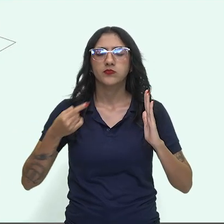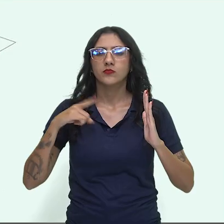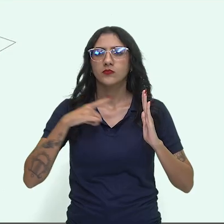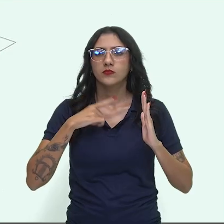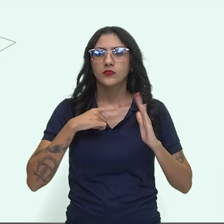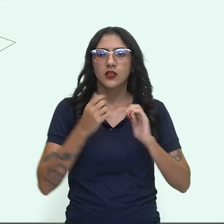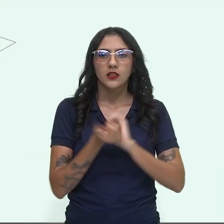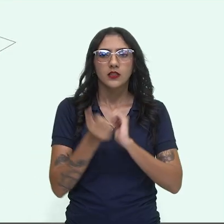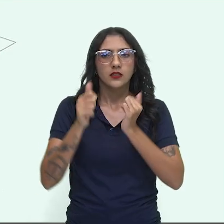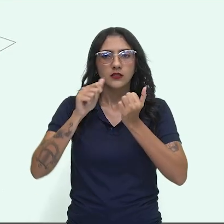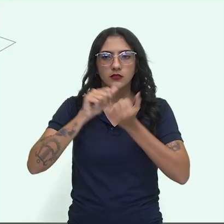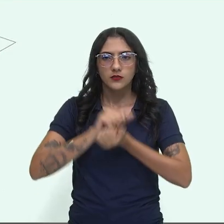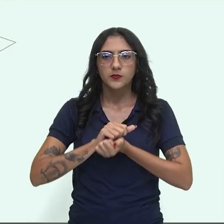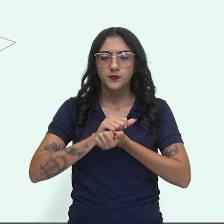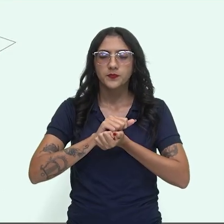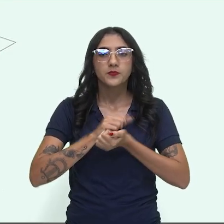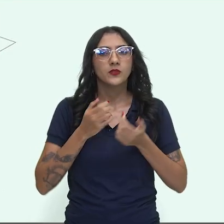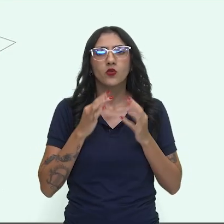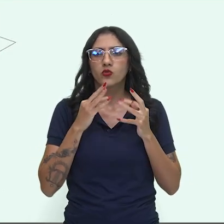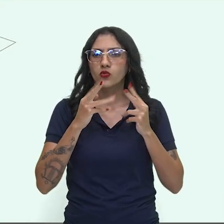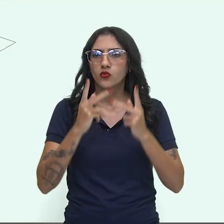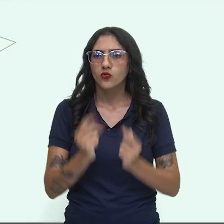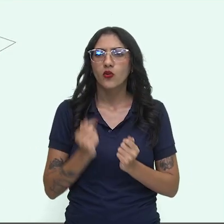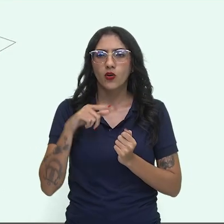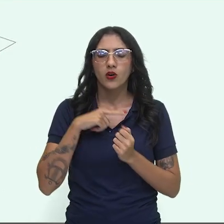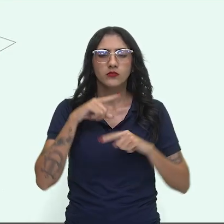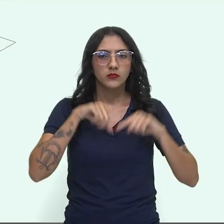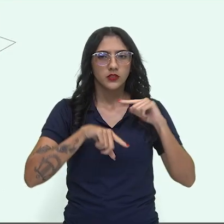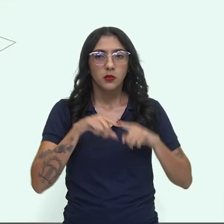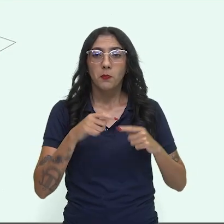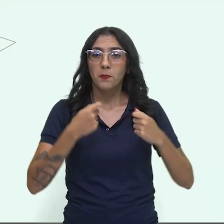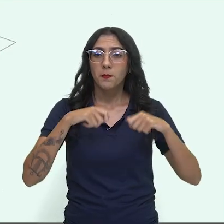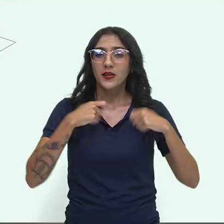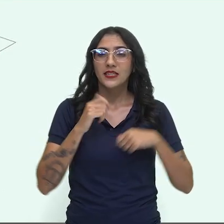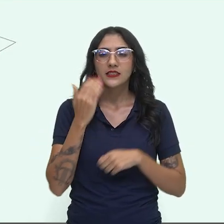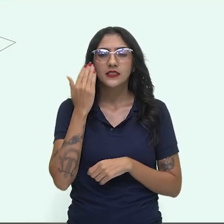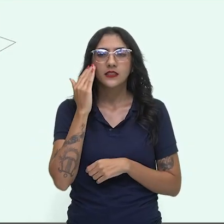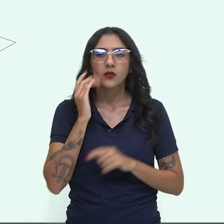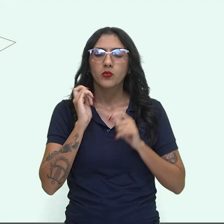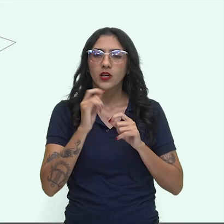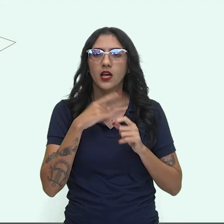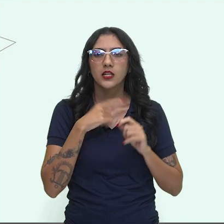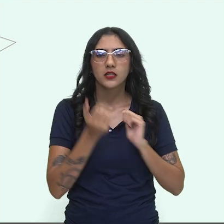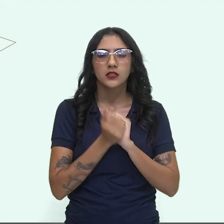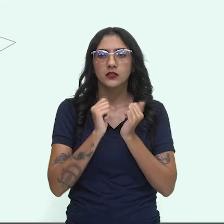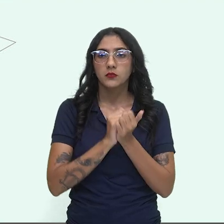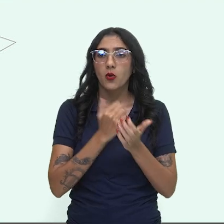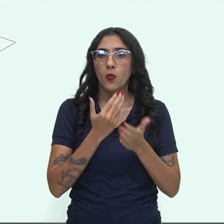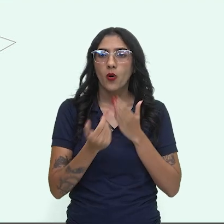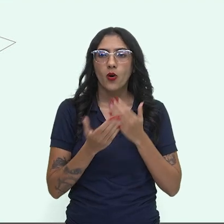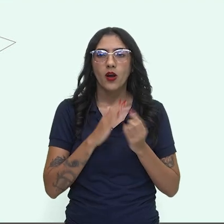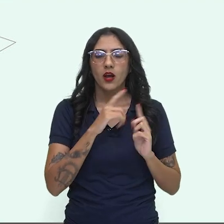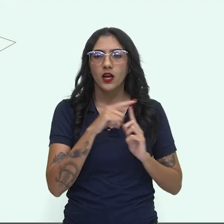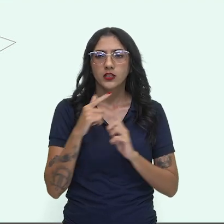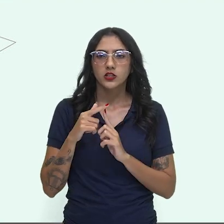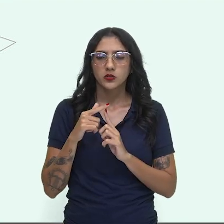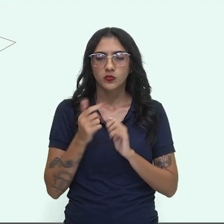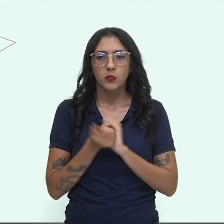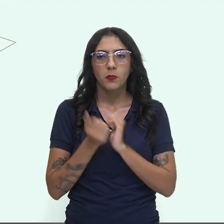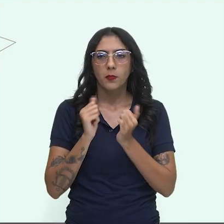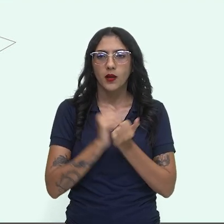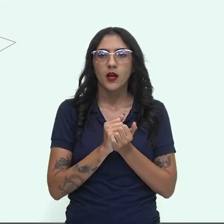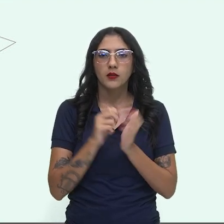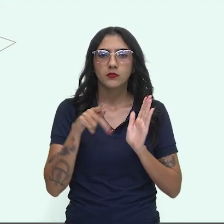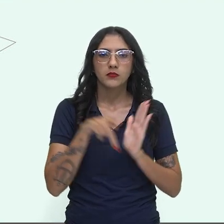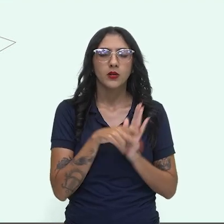Uma transformação. Então, todo gerador, você tem que ele transforma qualquer tipo de energia